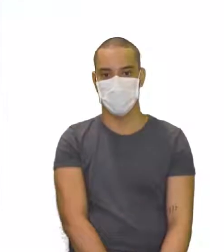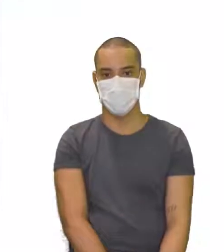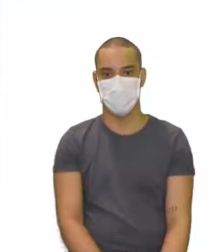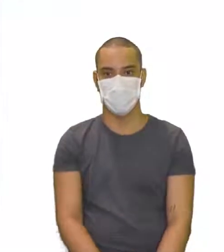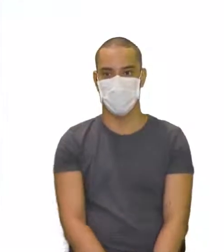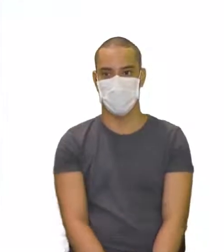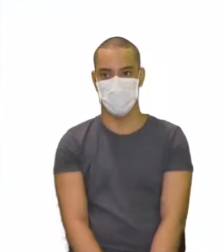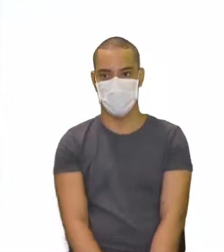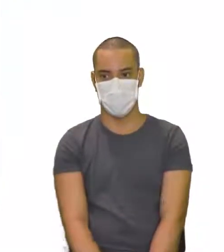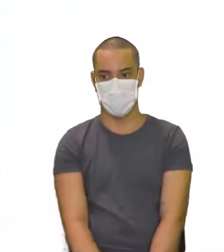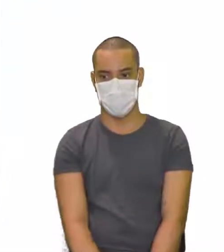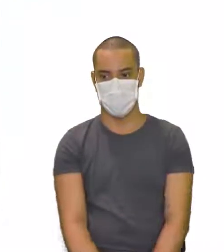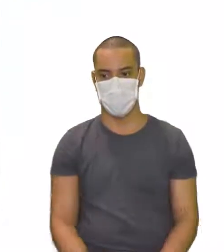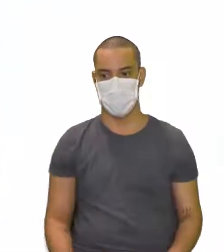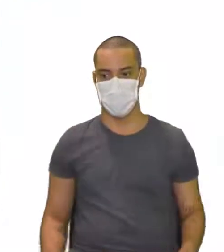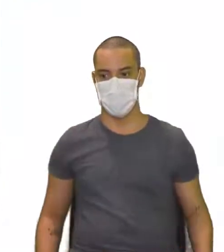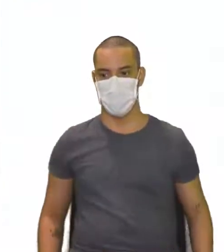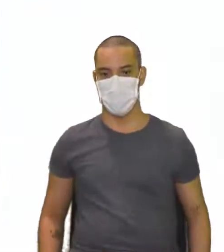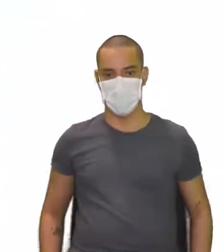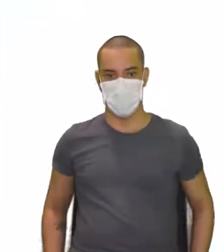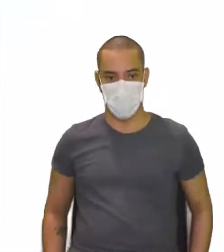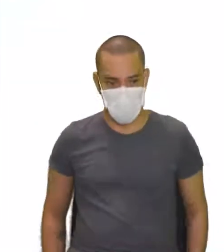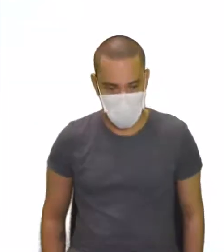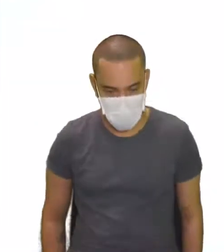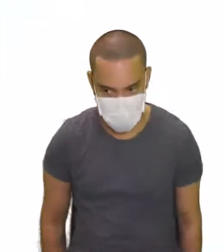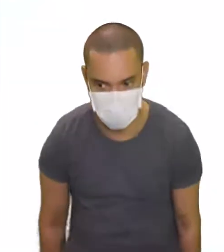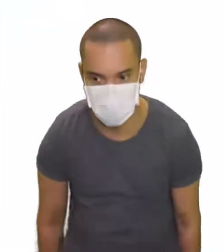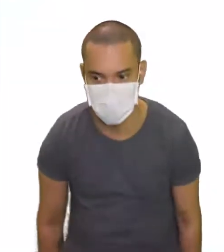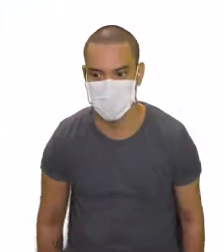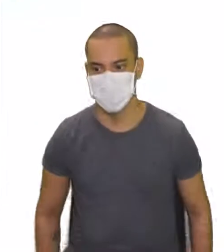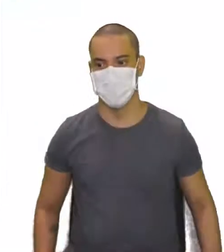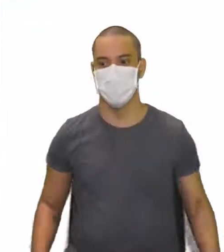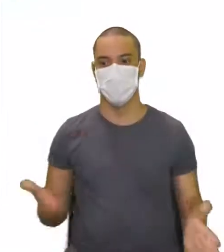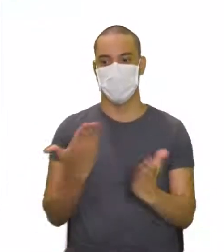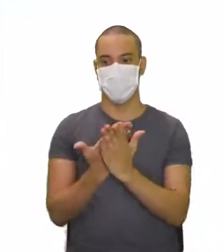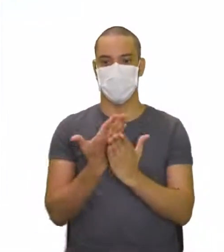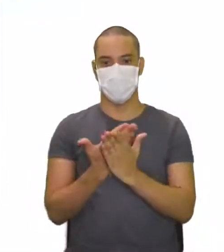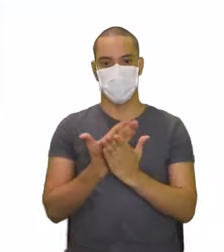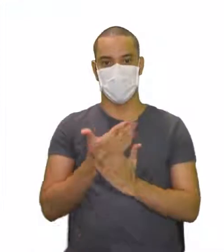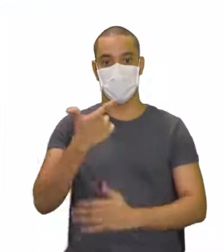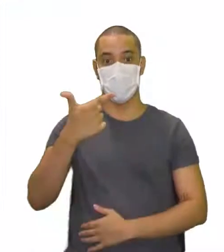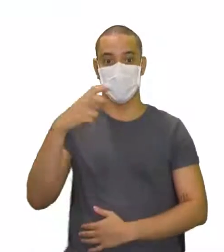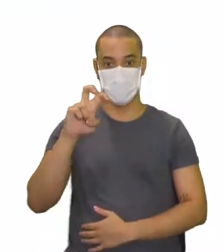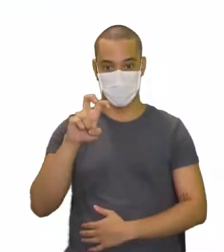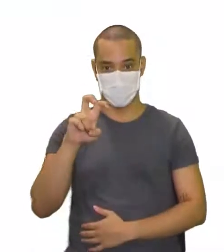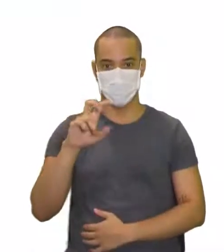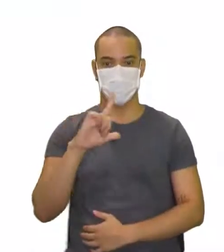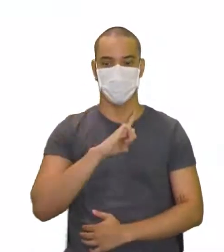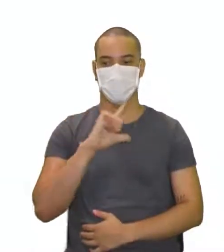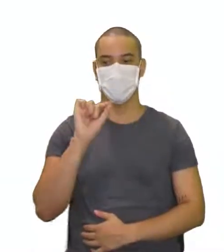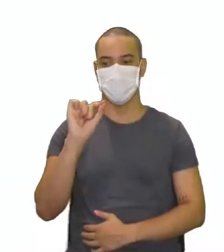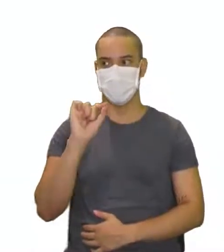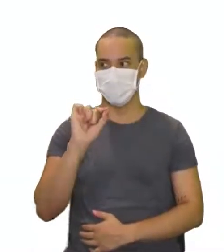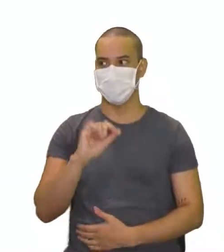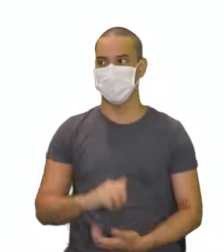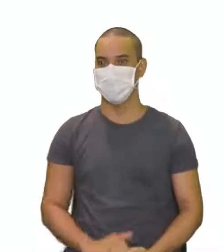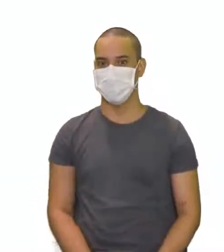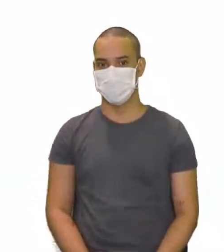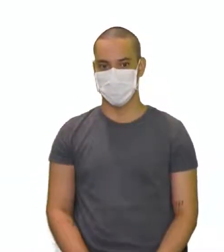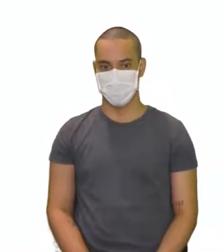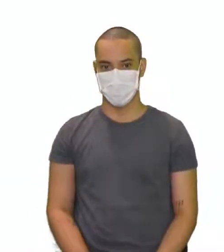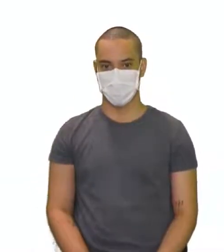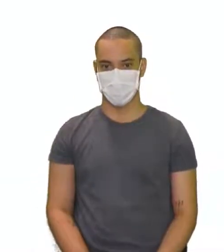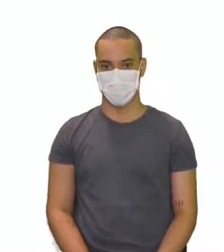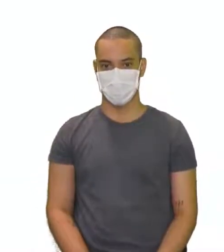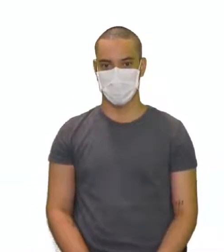nosso receptor, que foi lá na aula 25, nós temos que o esquema ali, tá